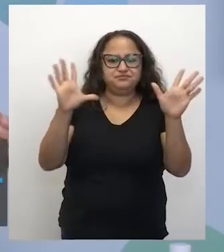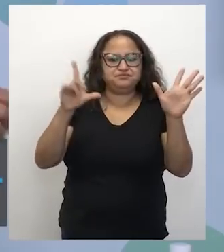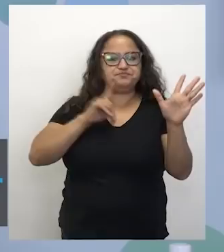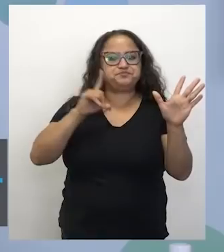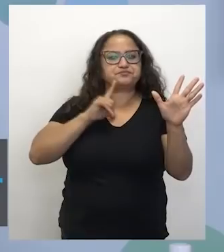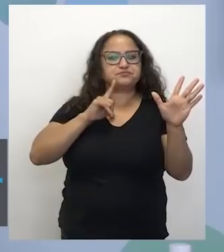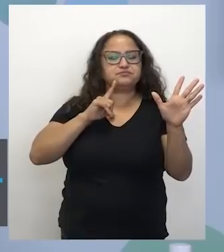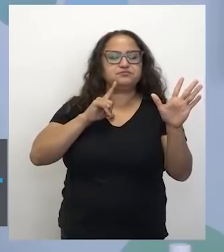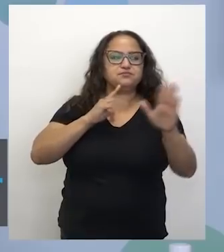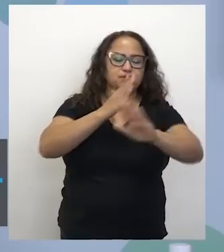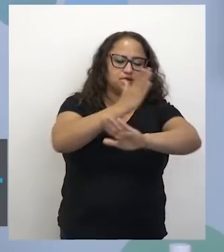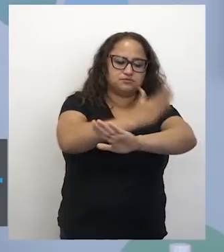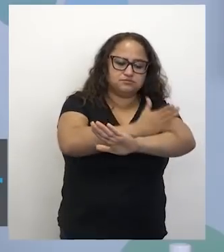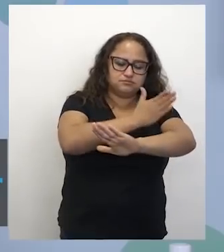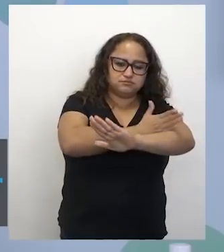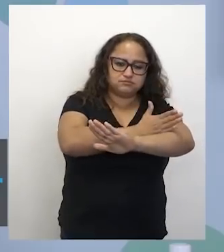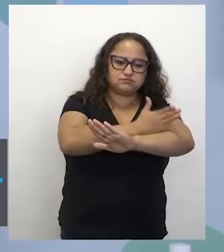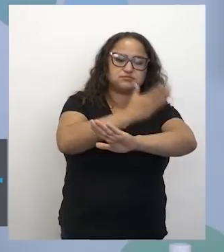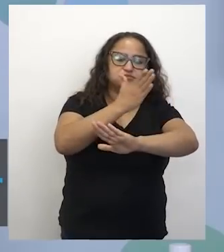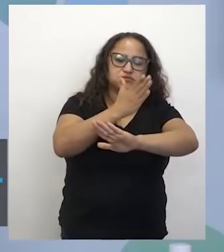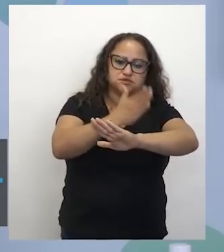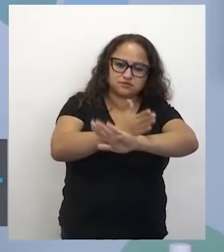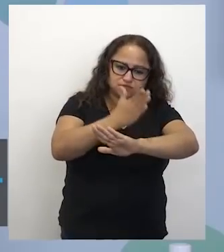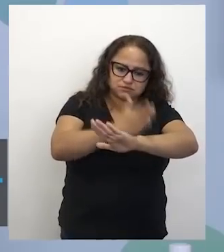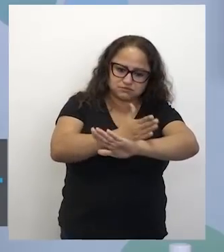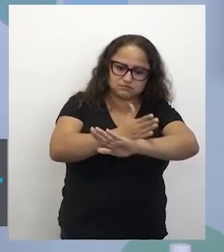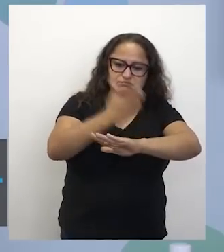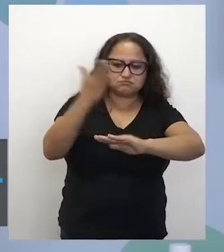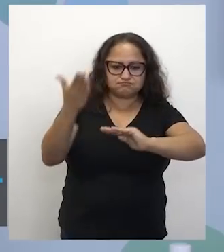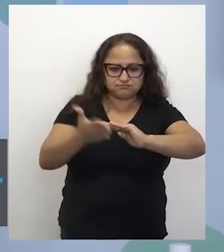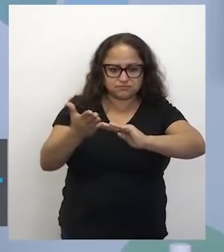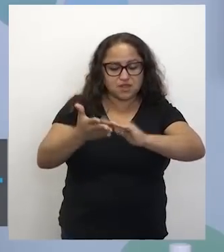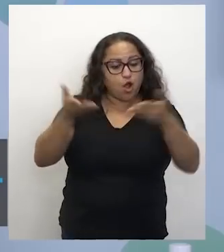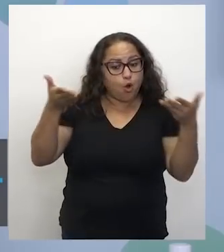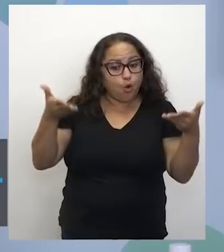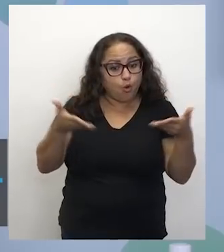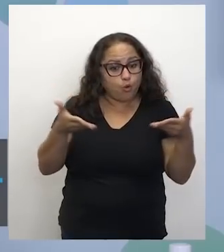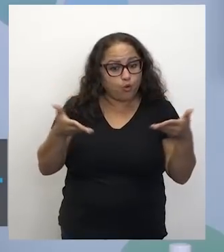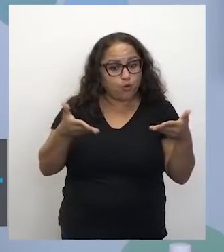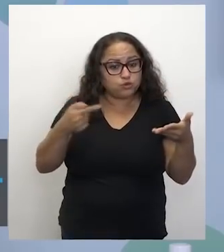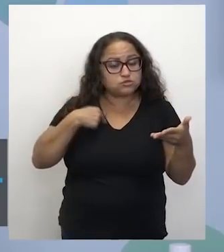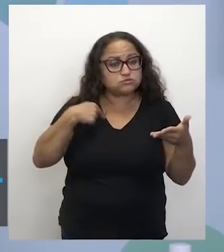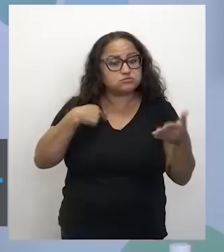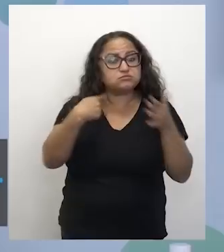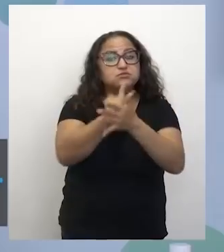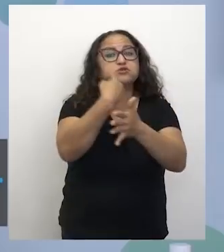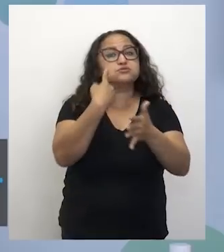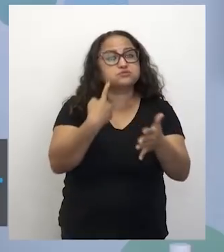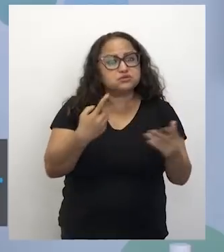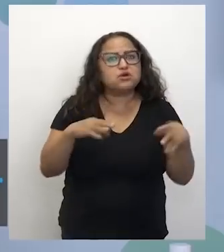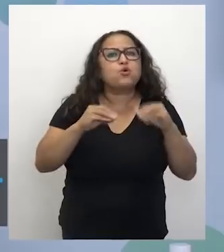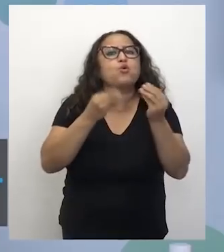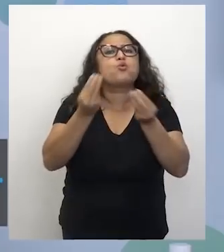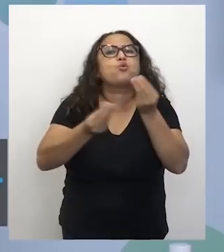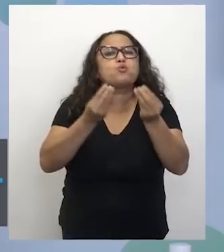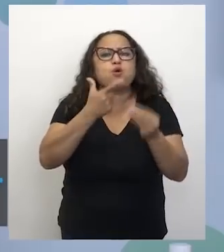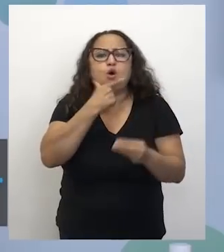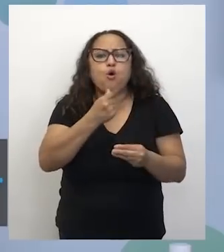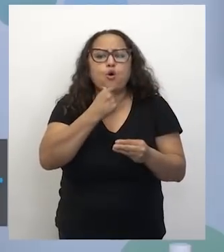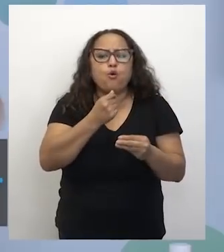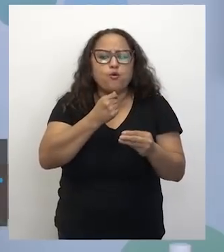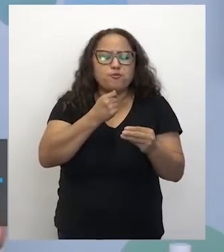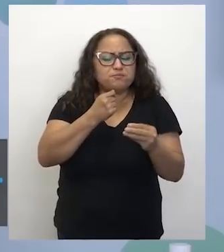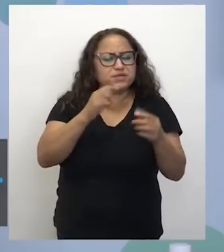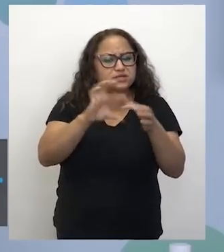a Idade Média, que vai entrar na Idade Moderna e que até hoje a gente se pergunta quando é que o homem é livre? Será que o